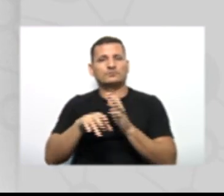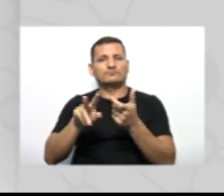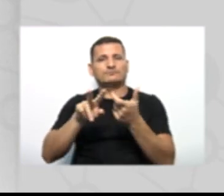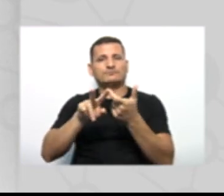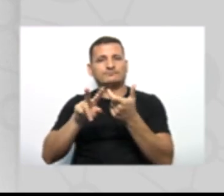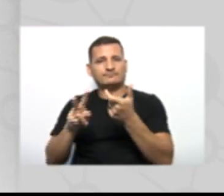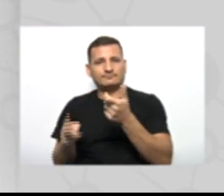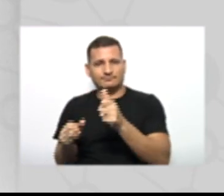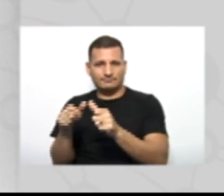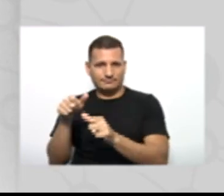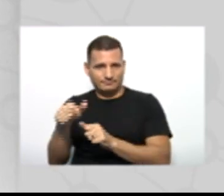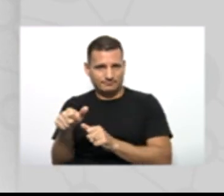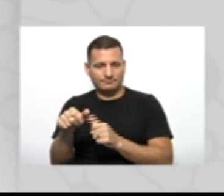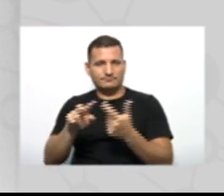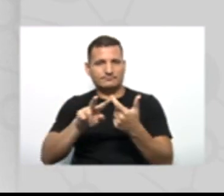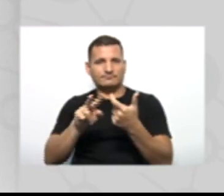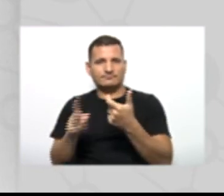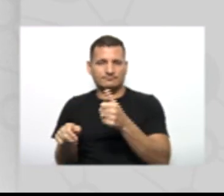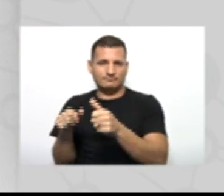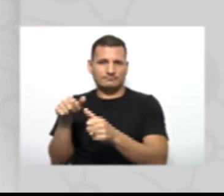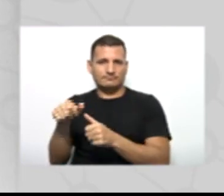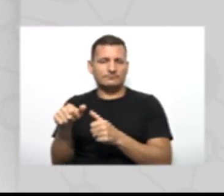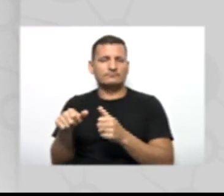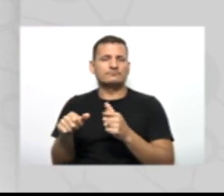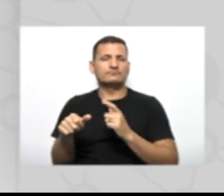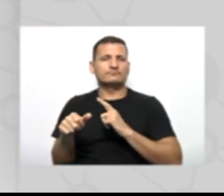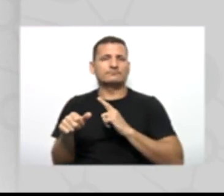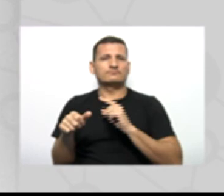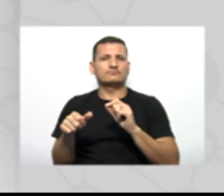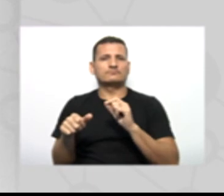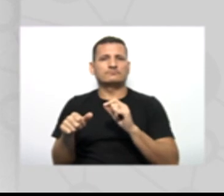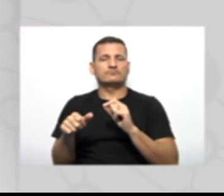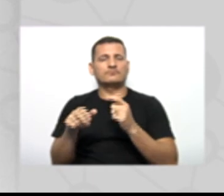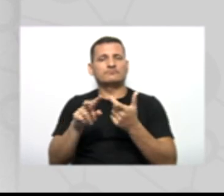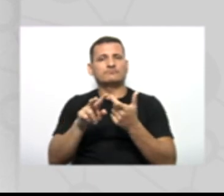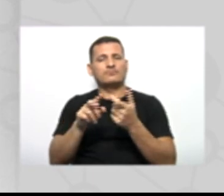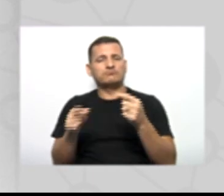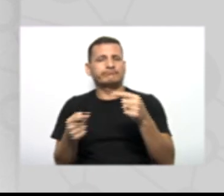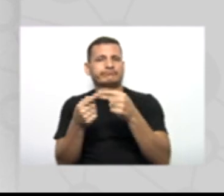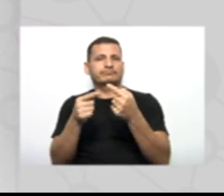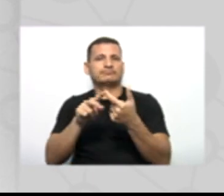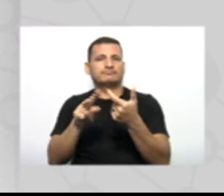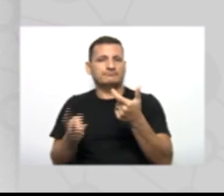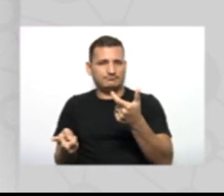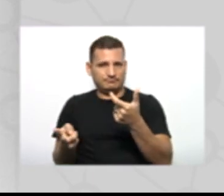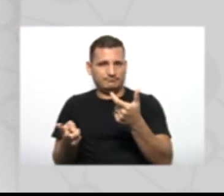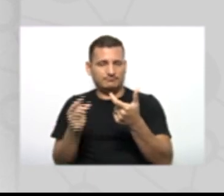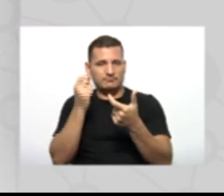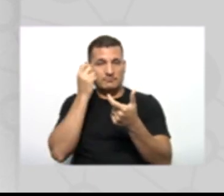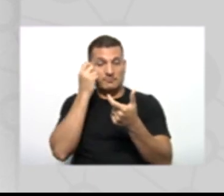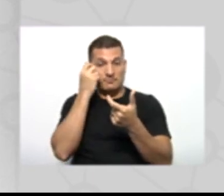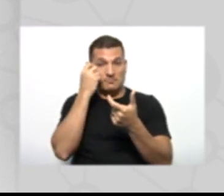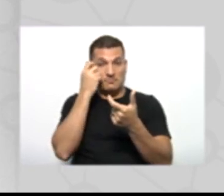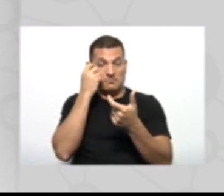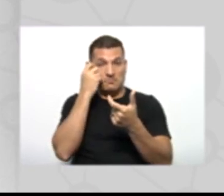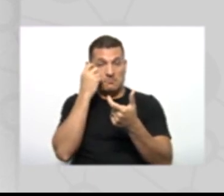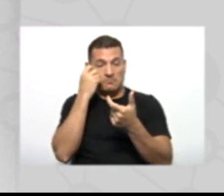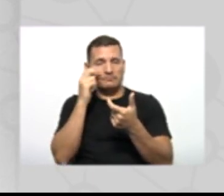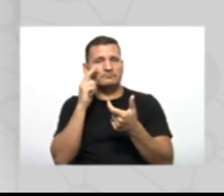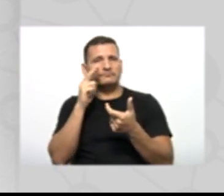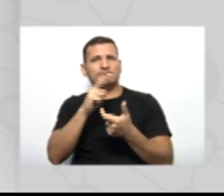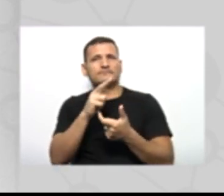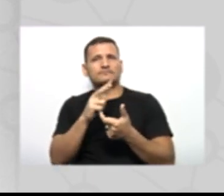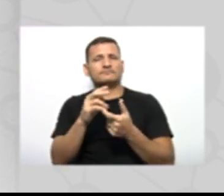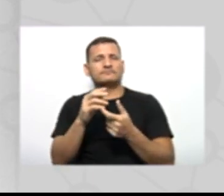está diretamente relacionado ao conceito de herança. Como assim? Vou fazer o exemplo conceitual aqui